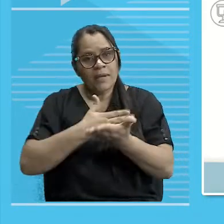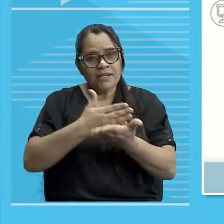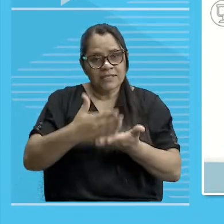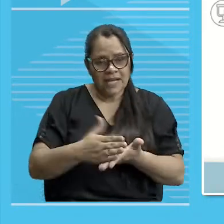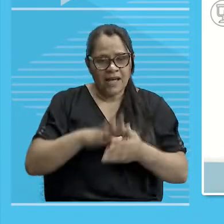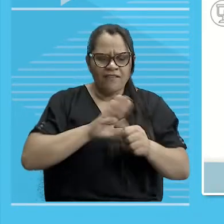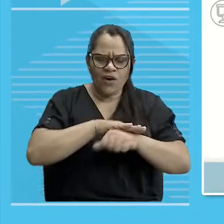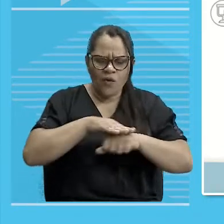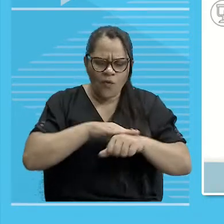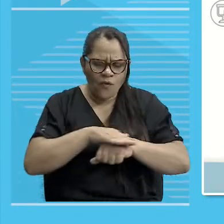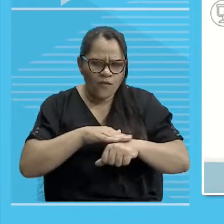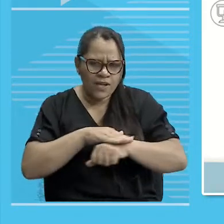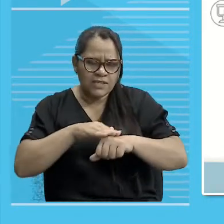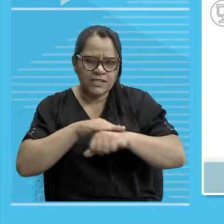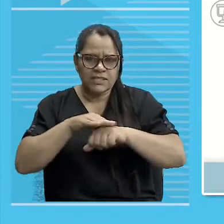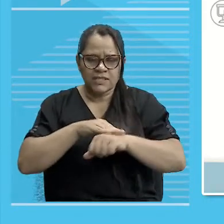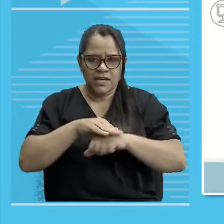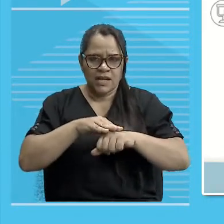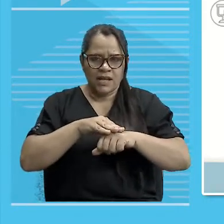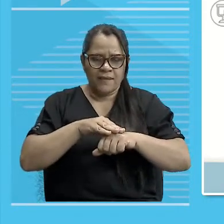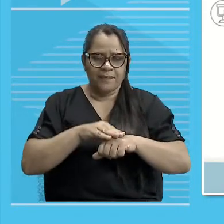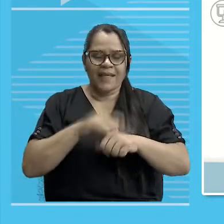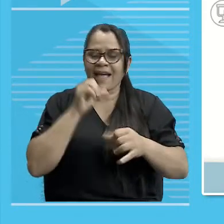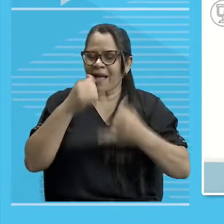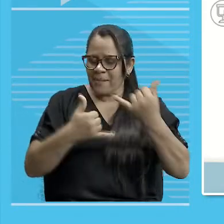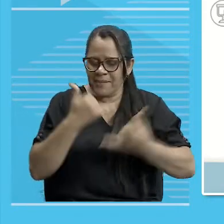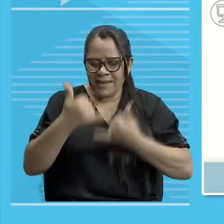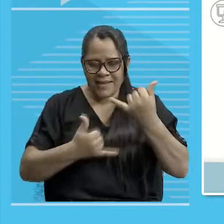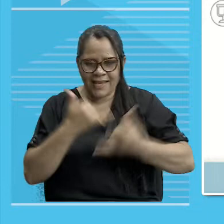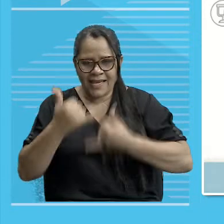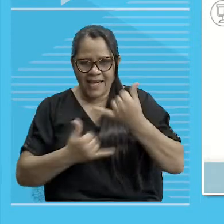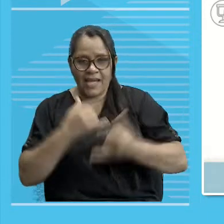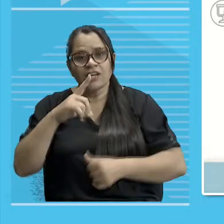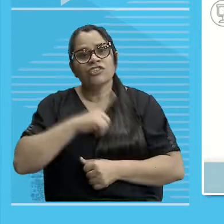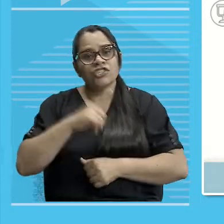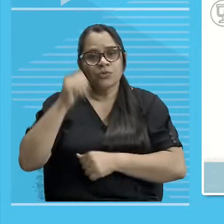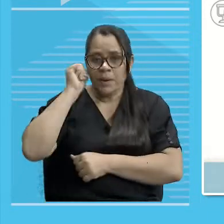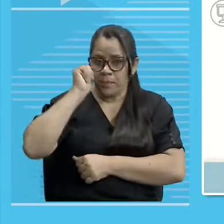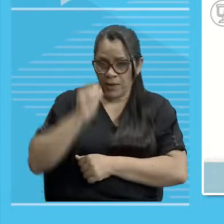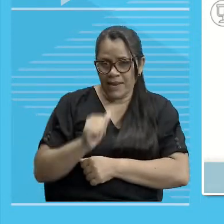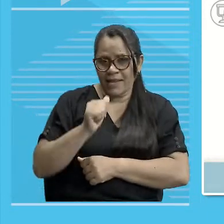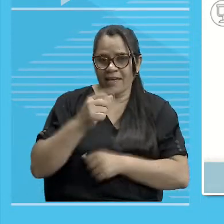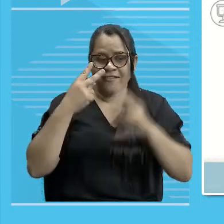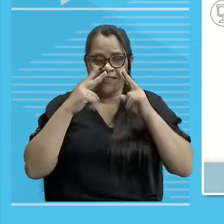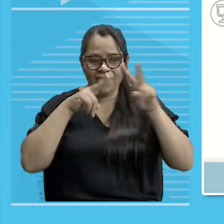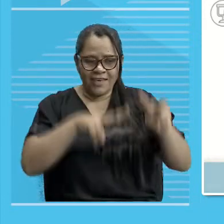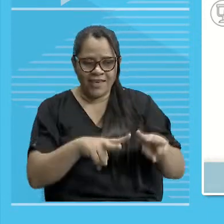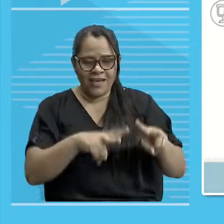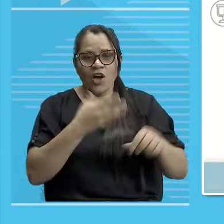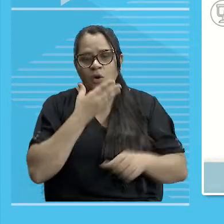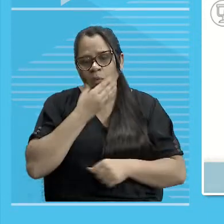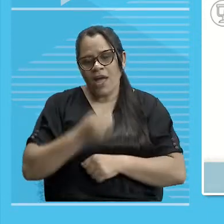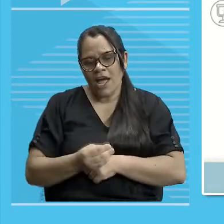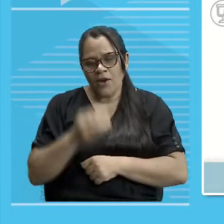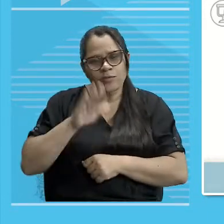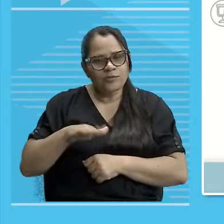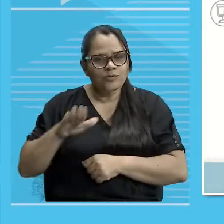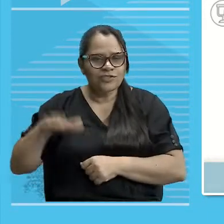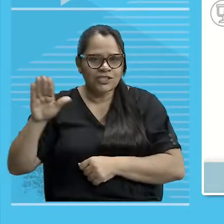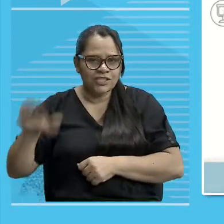A conversar, né? A brincar, via ali uma mulher, a mulher via um garotinho, o garotinho tava ali,